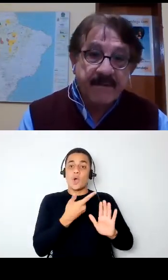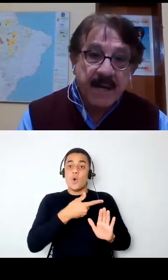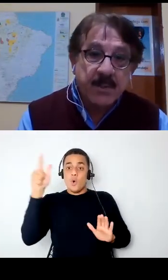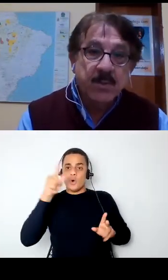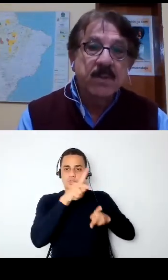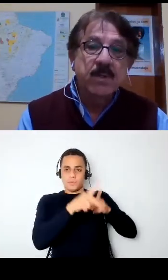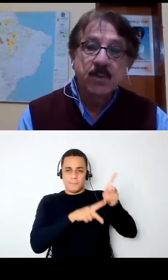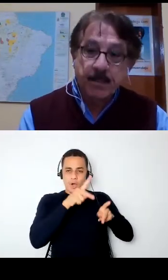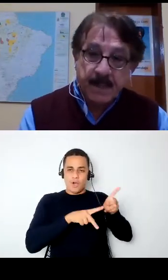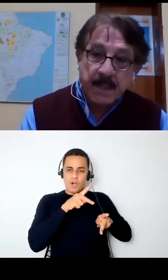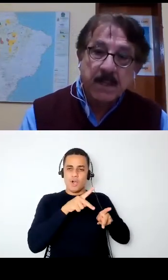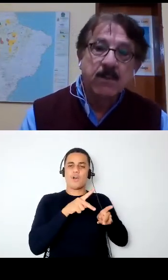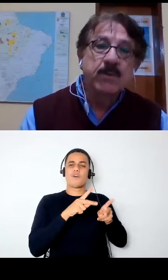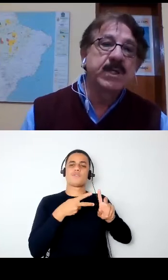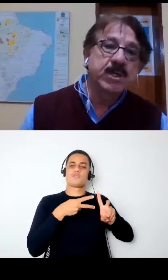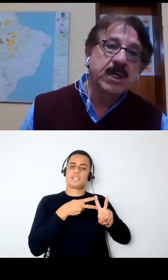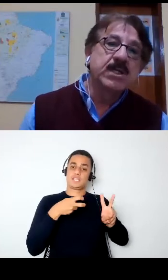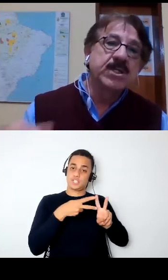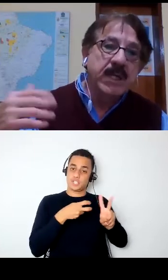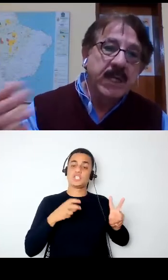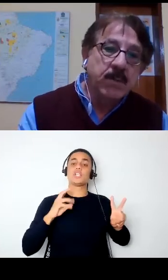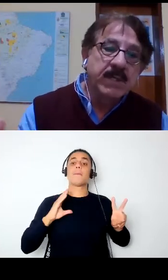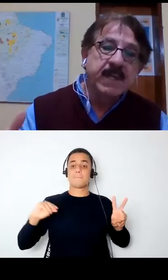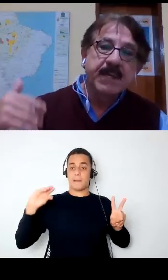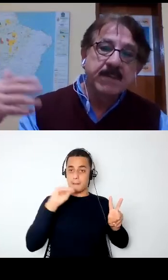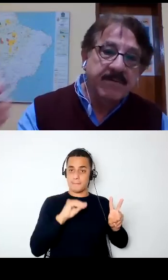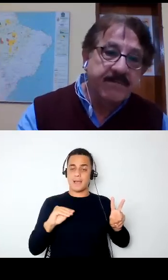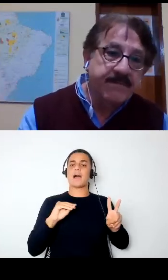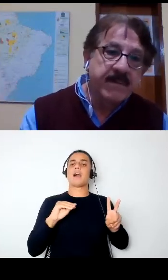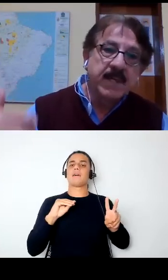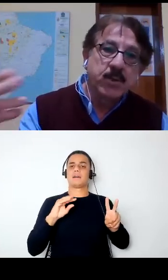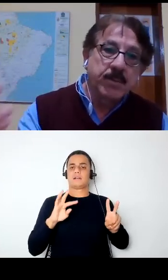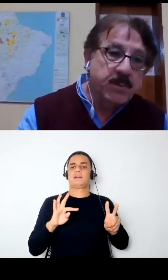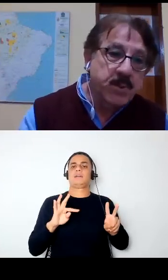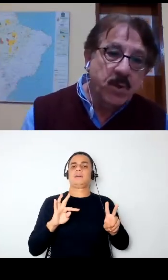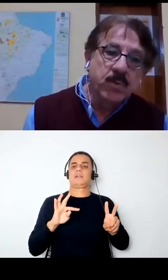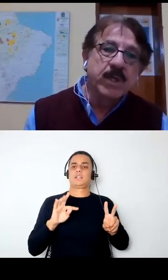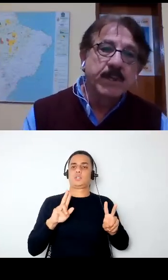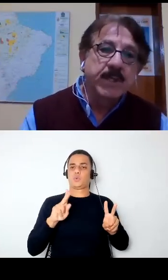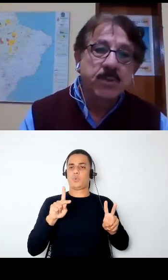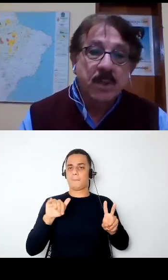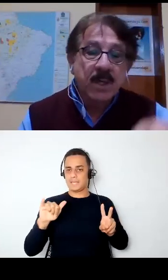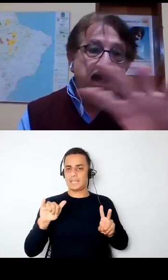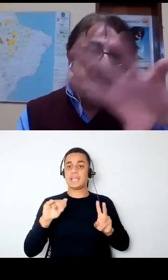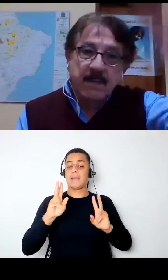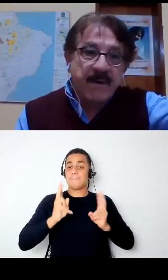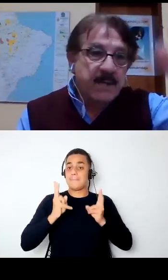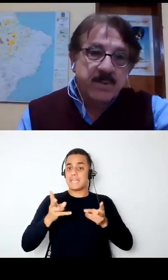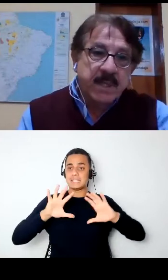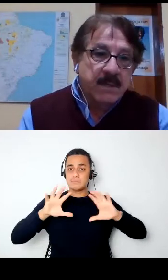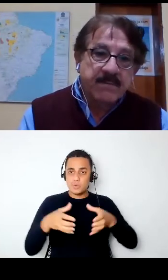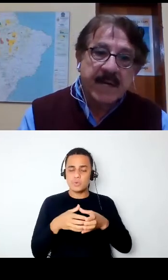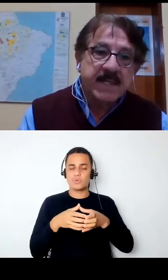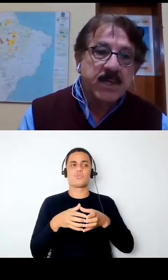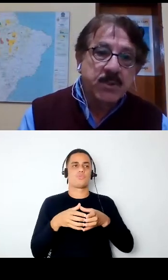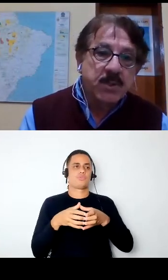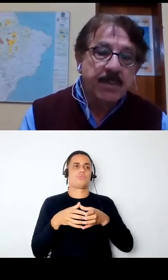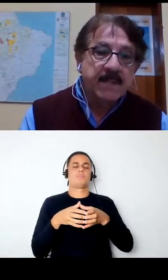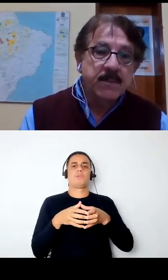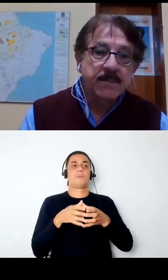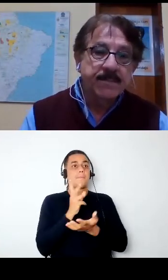de fala tupi, ou seja, de línguas do mesmo tronco linguístico, em